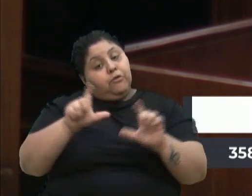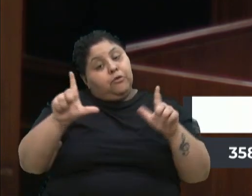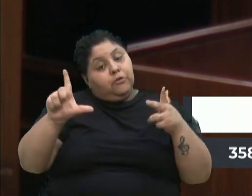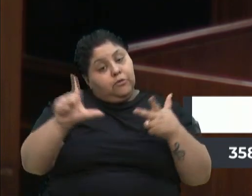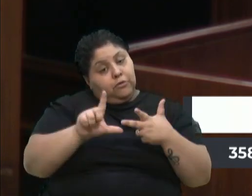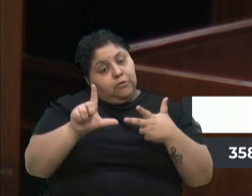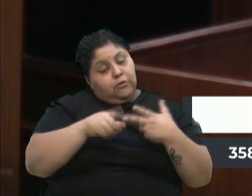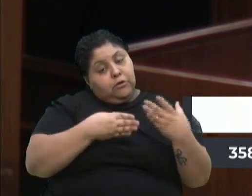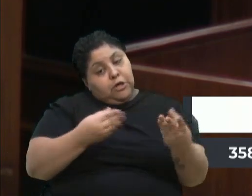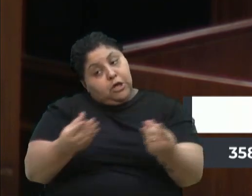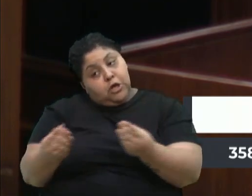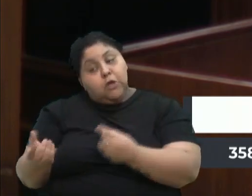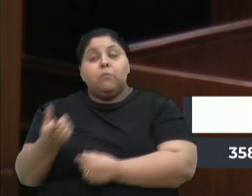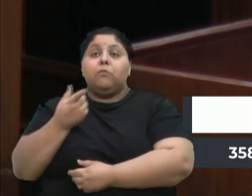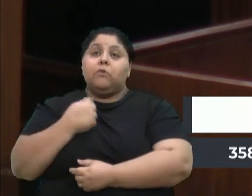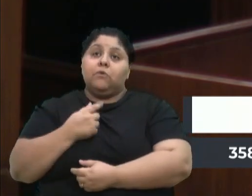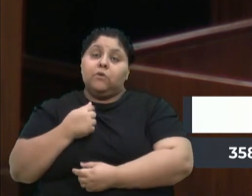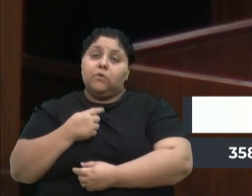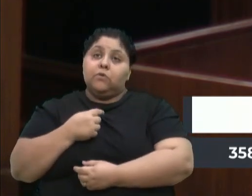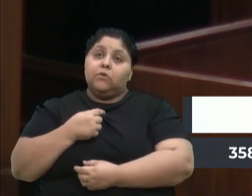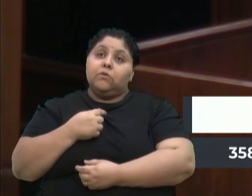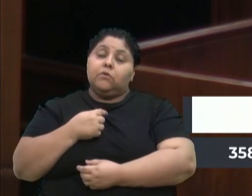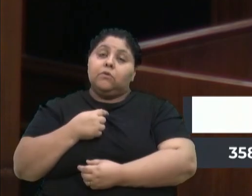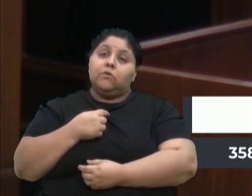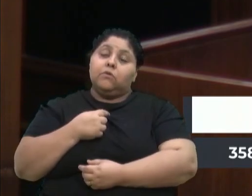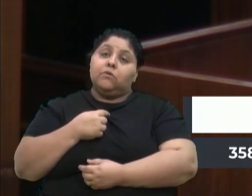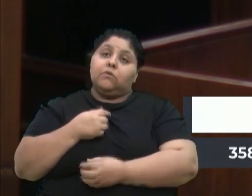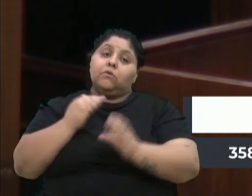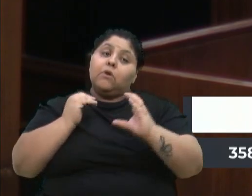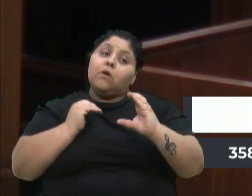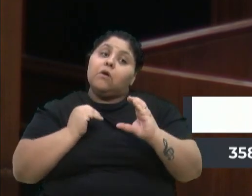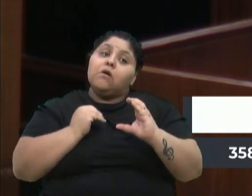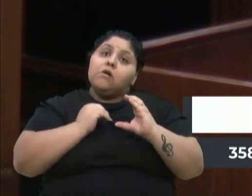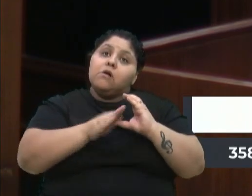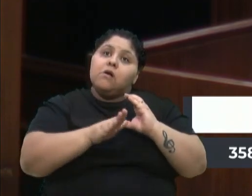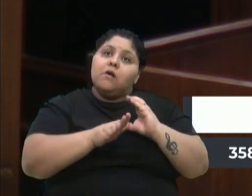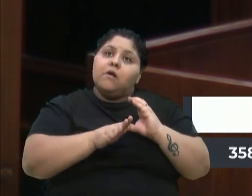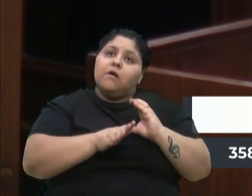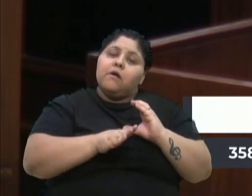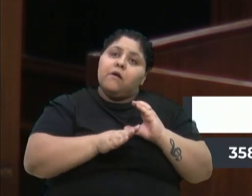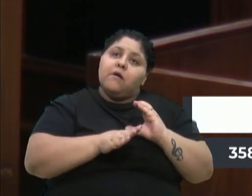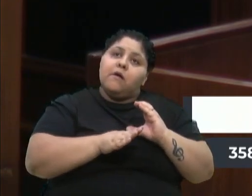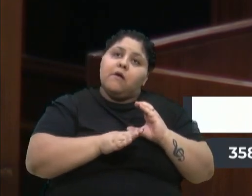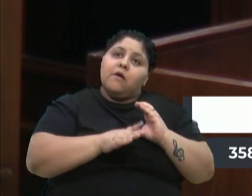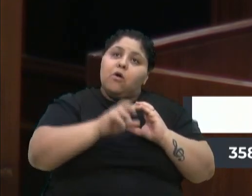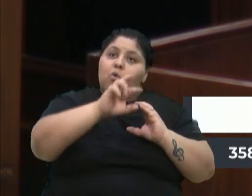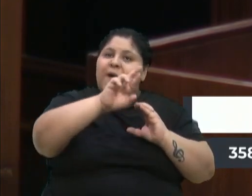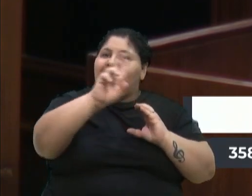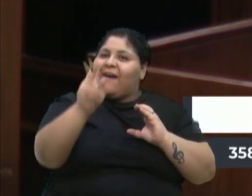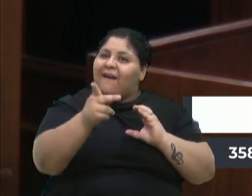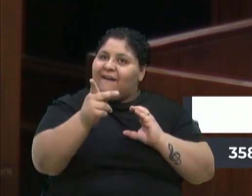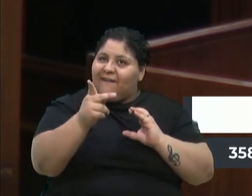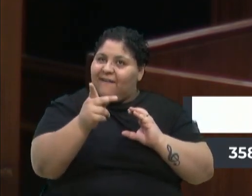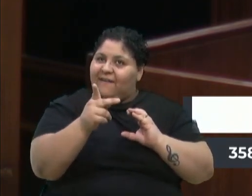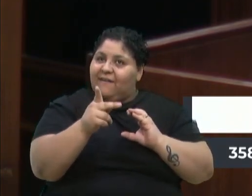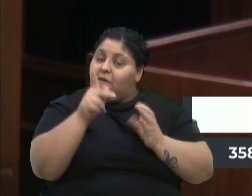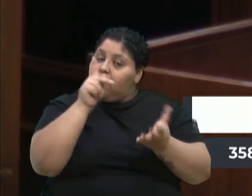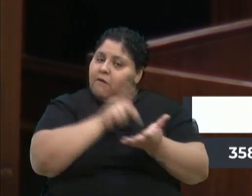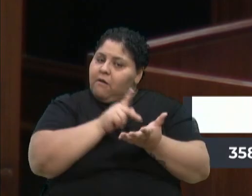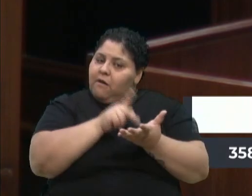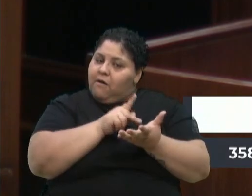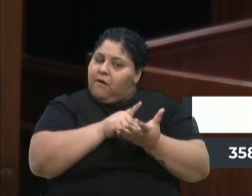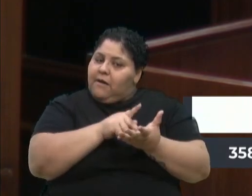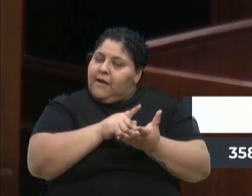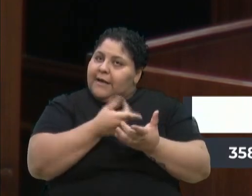muito desse dinheiro acaba indo para a folha de pagamento. Essa é a verdade. Só que esse dinheiro já é